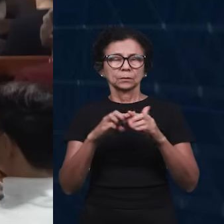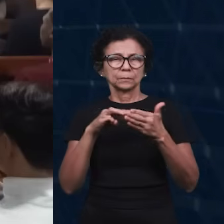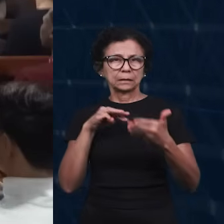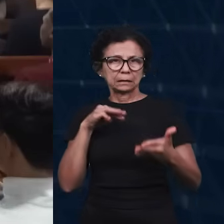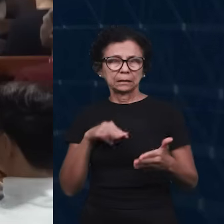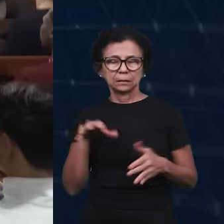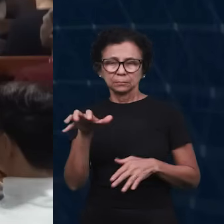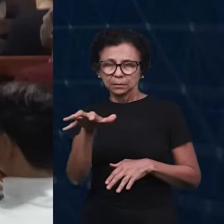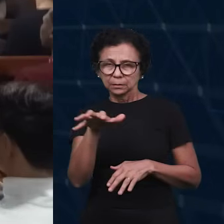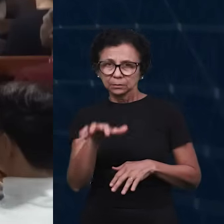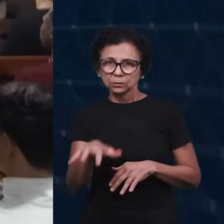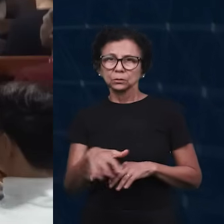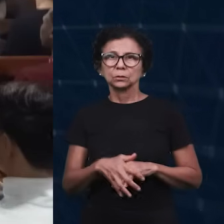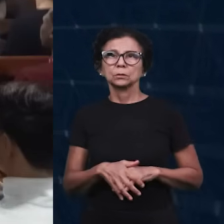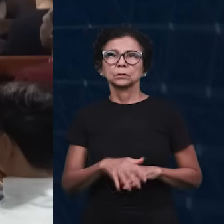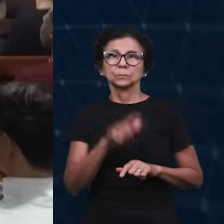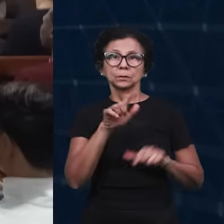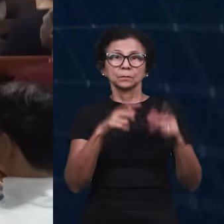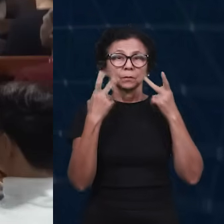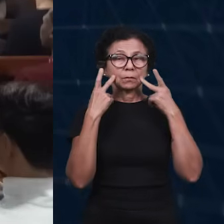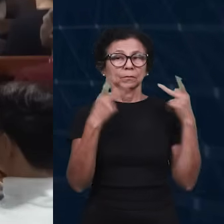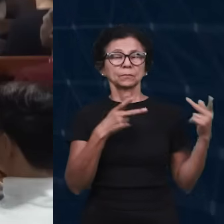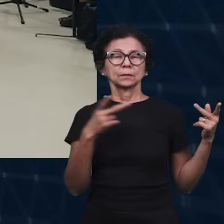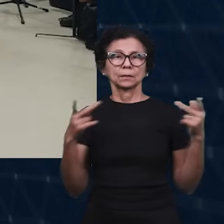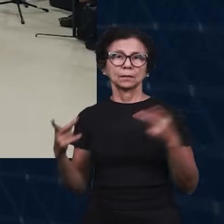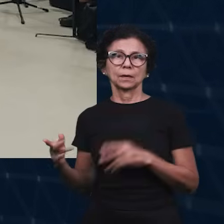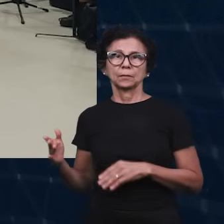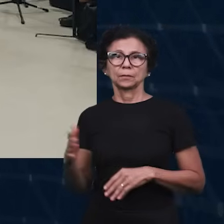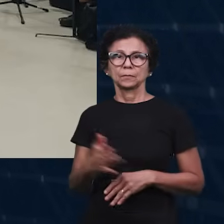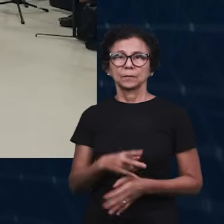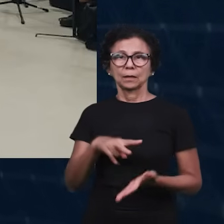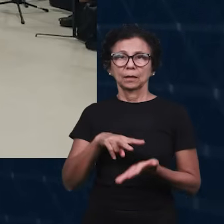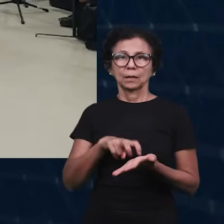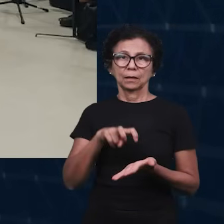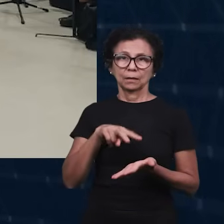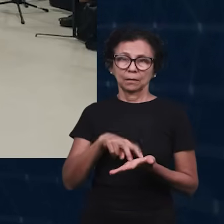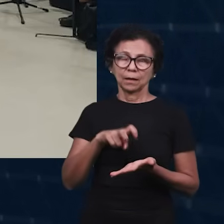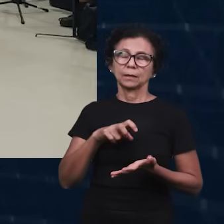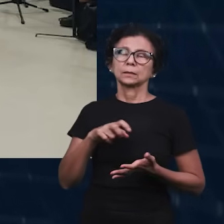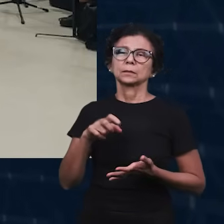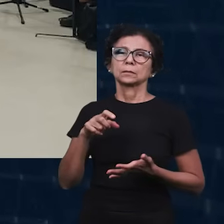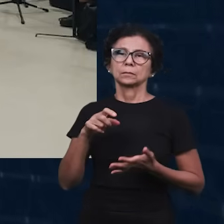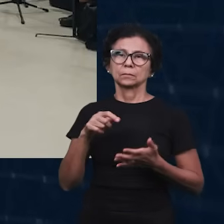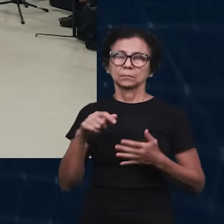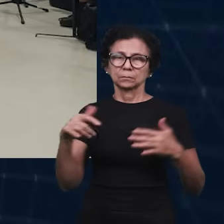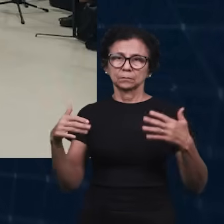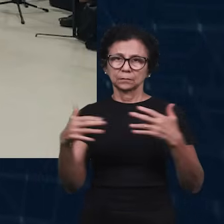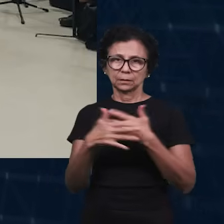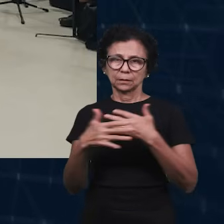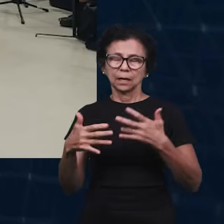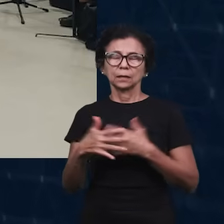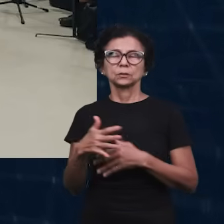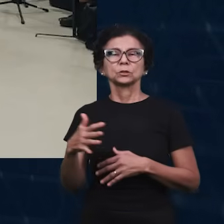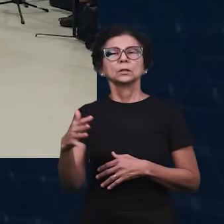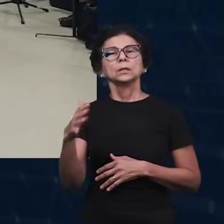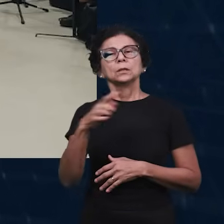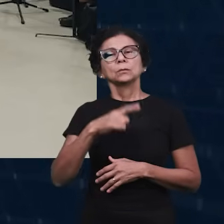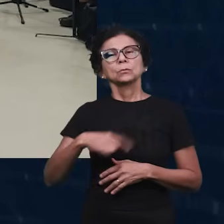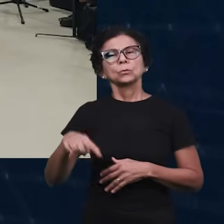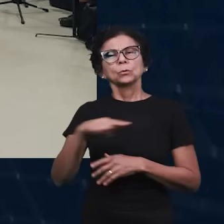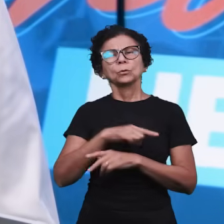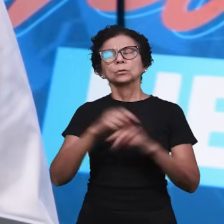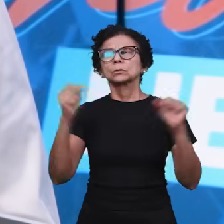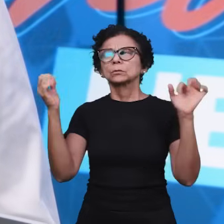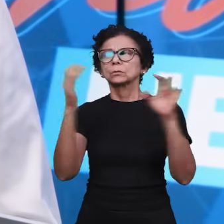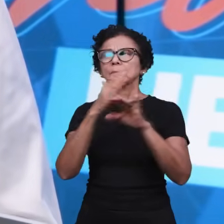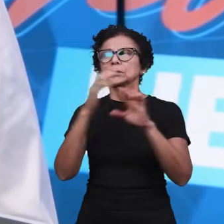ICM Vila Brito receberam muitos visitantes. Já em Alegre, a igreja esteve reunida em um culto de glorificação ao